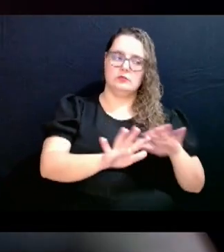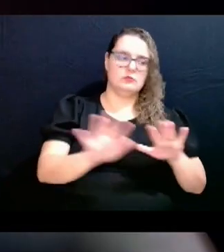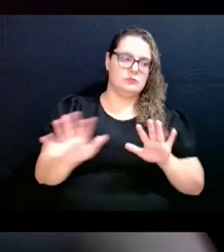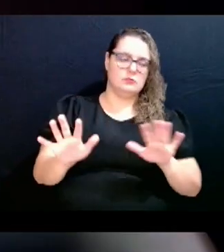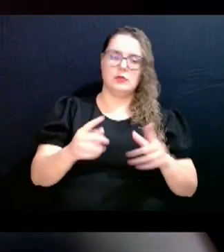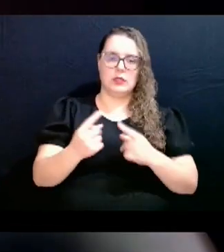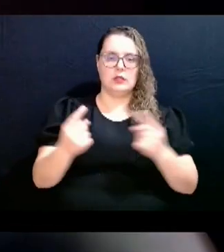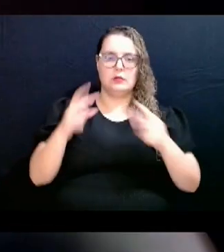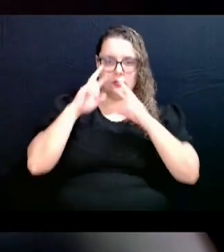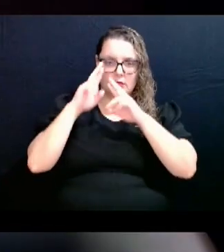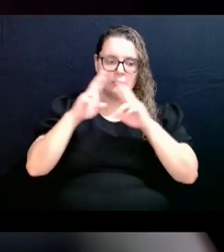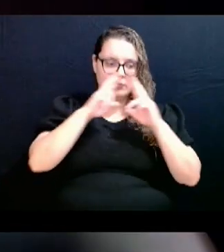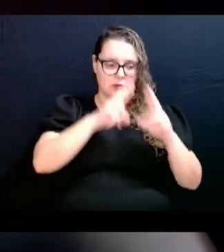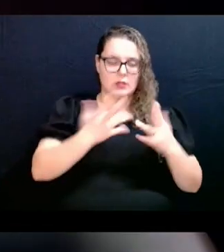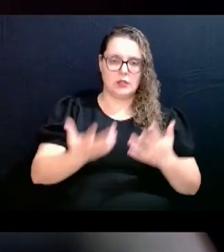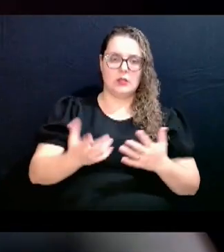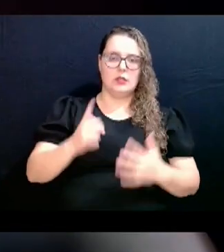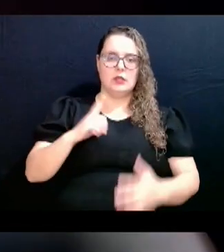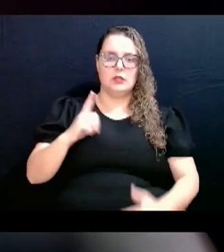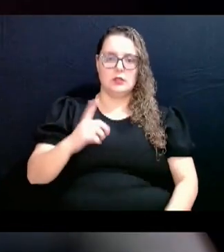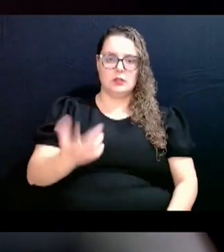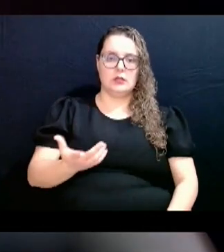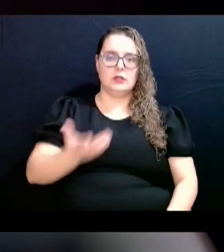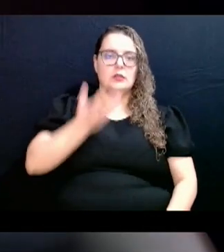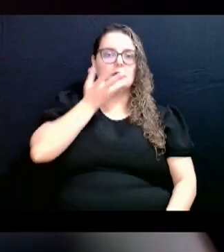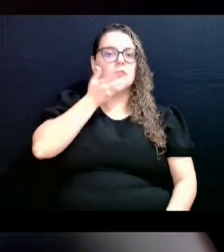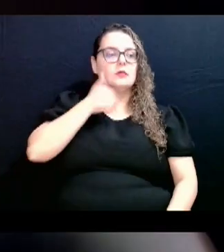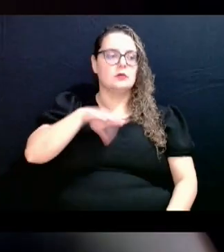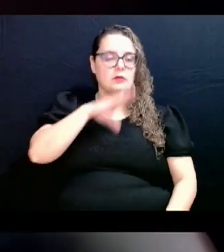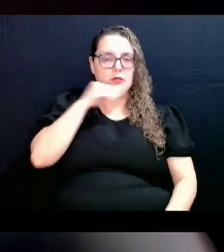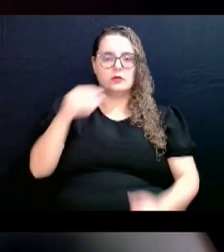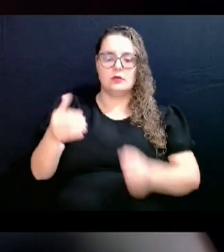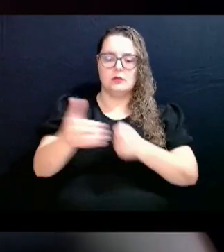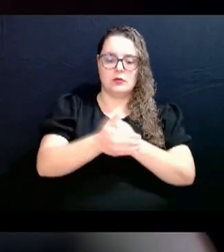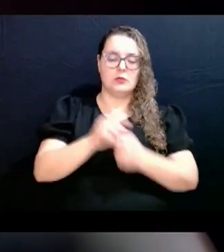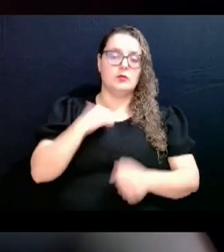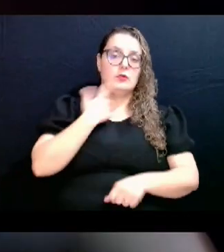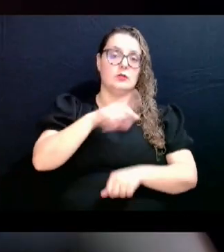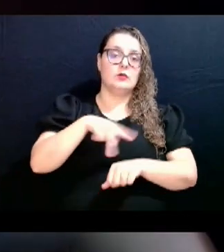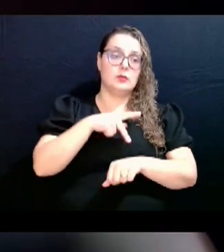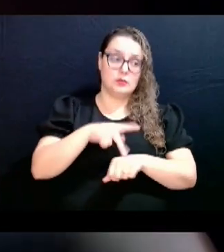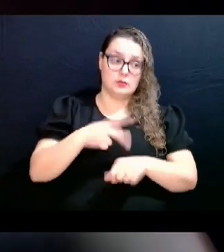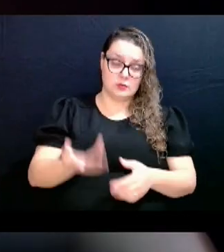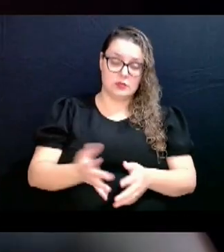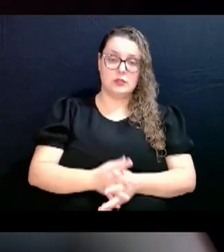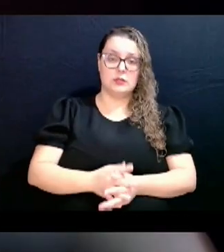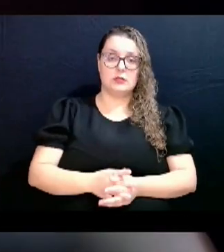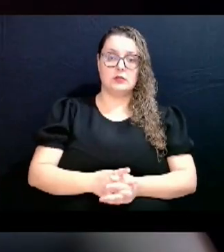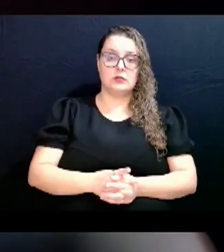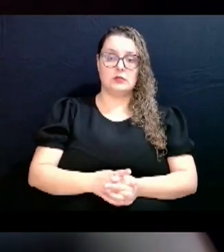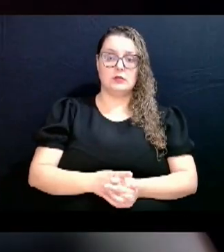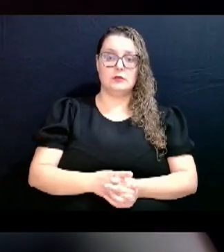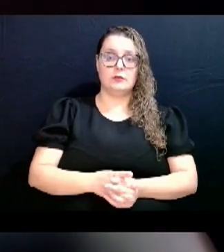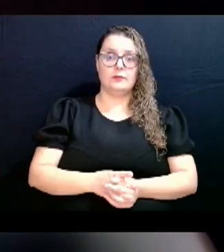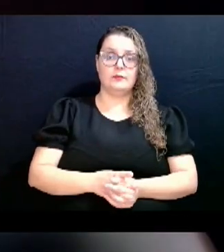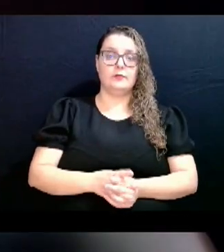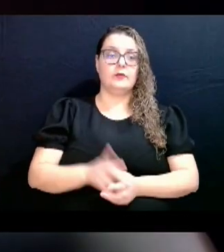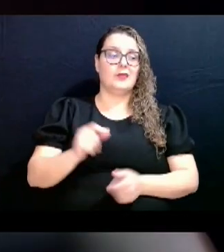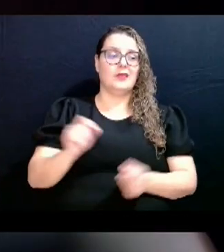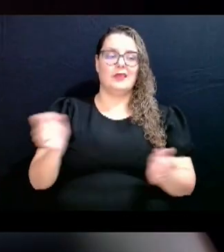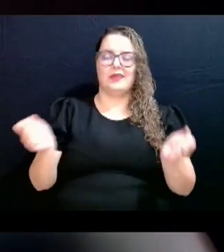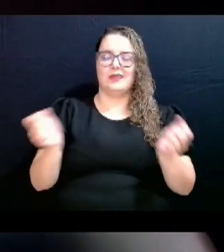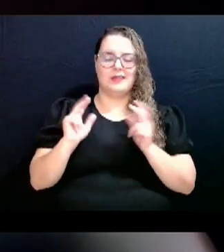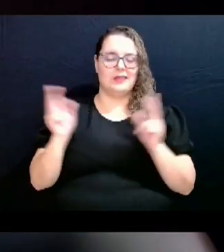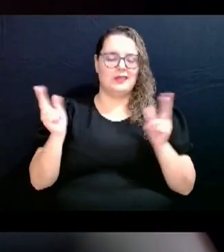uma invisibilidade da infância e adolescência no nosso país que é latente, é gritante e os casos